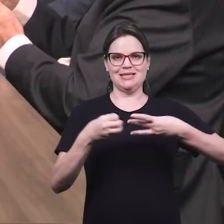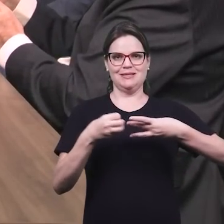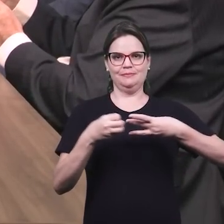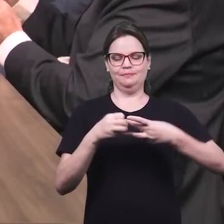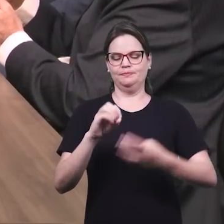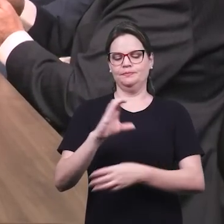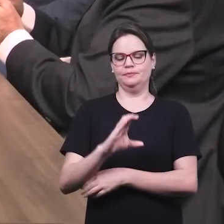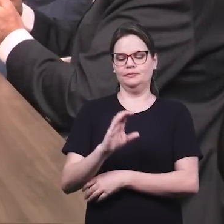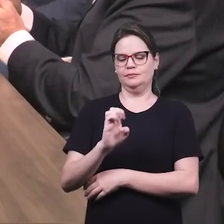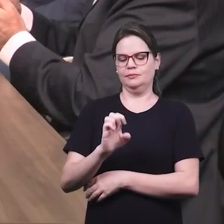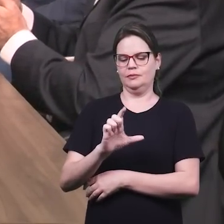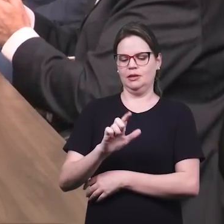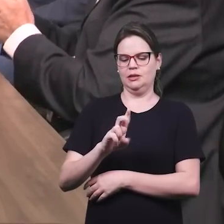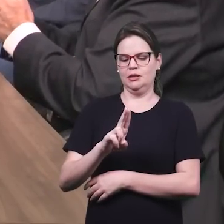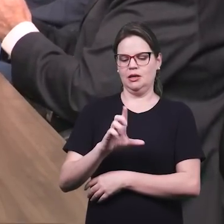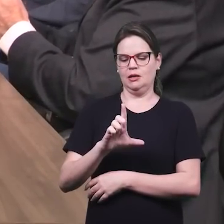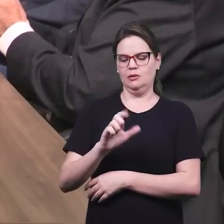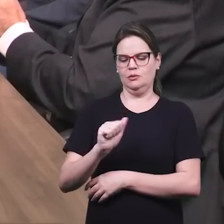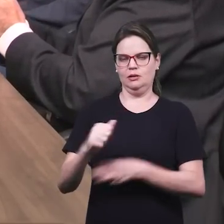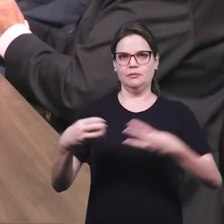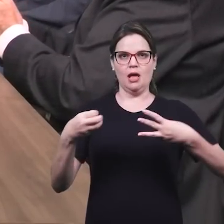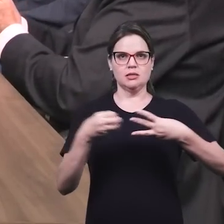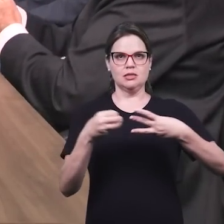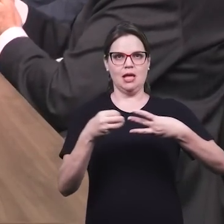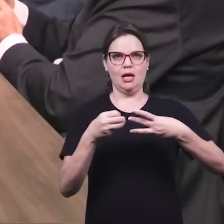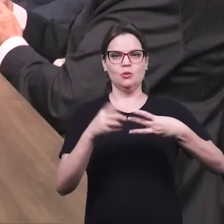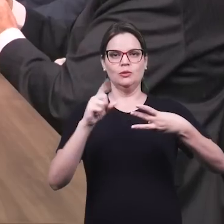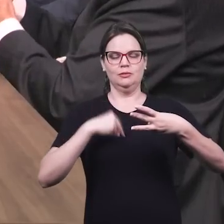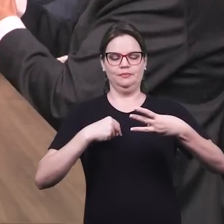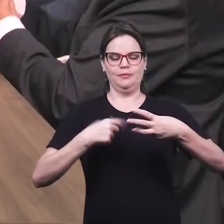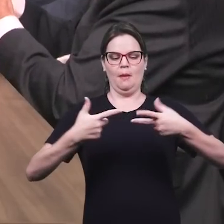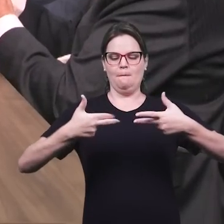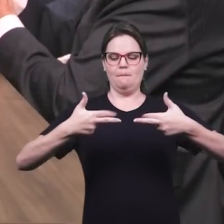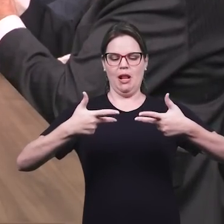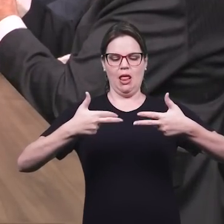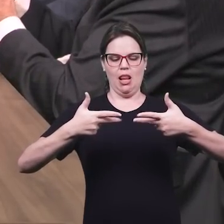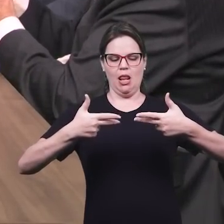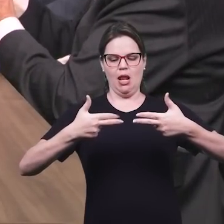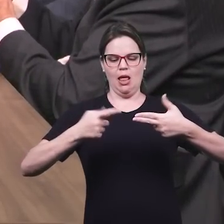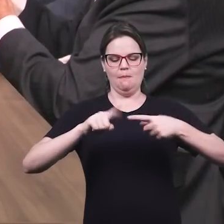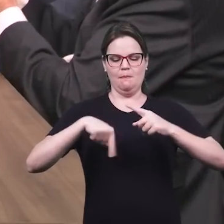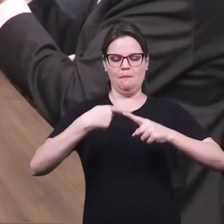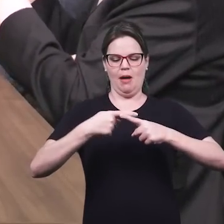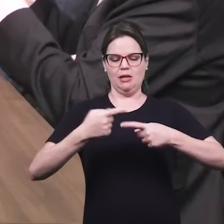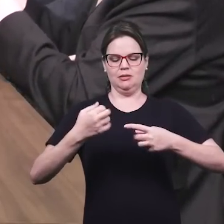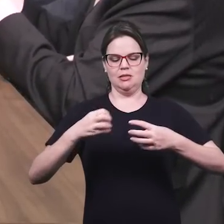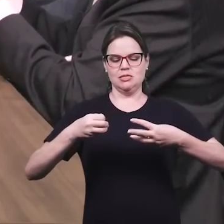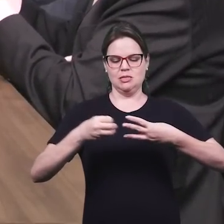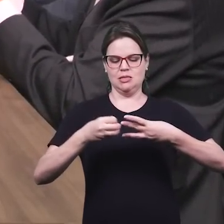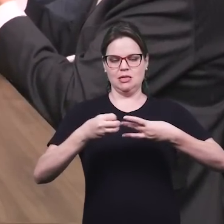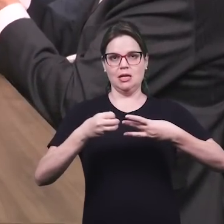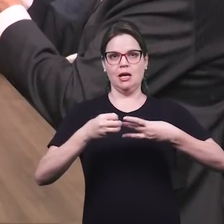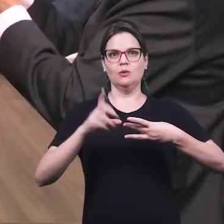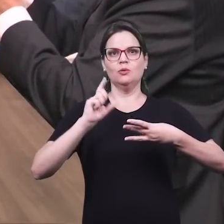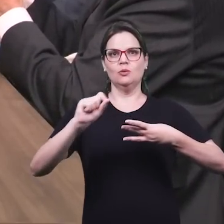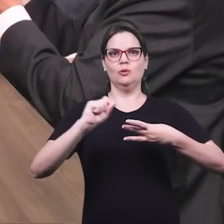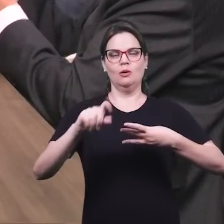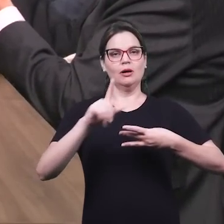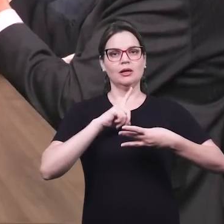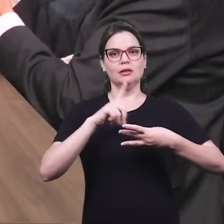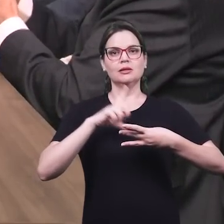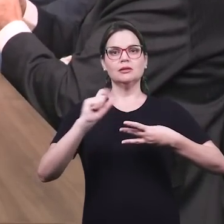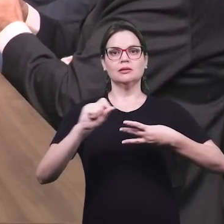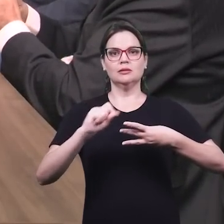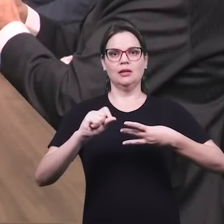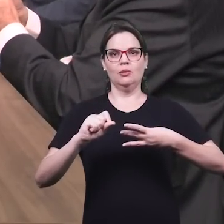elas, é de transmissão de energia que vai gerar componentes, igual o professor Alexandre falou, um